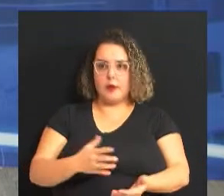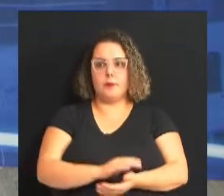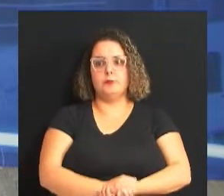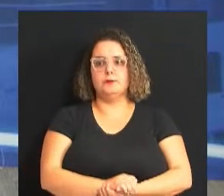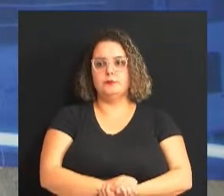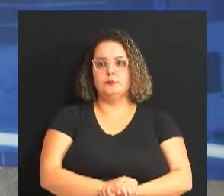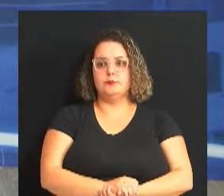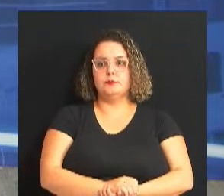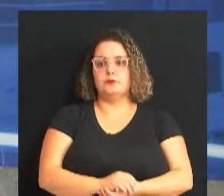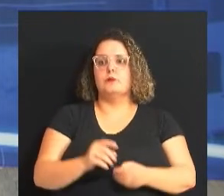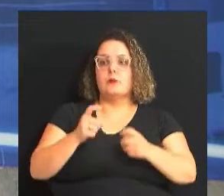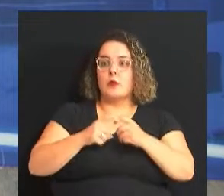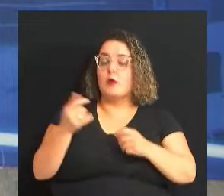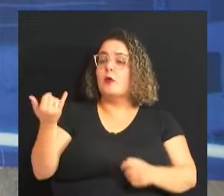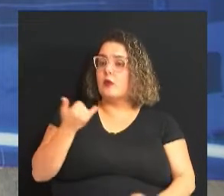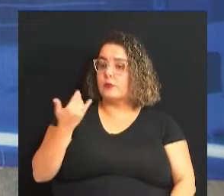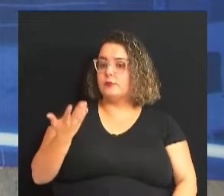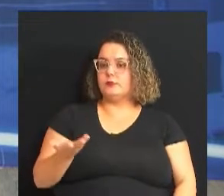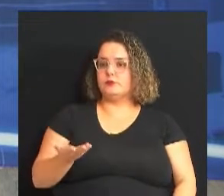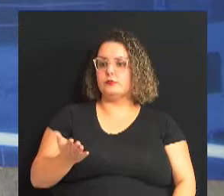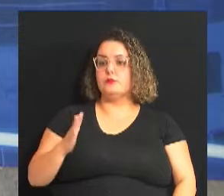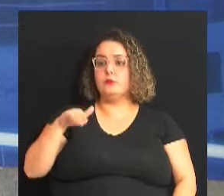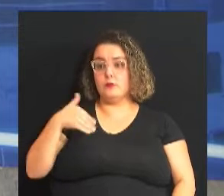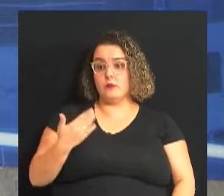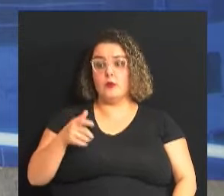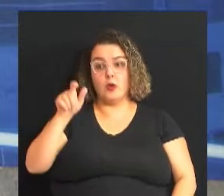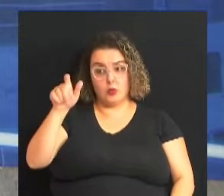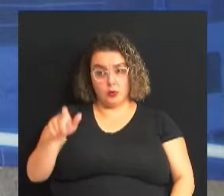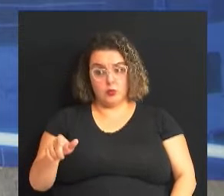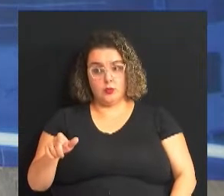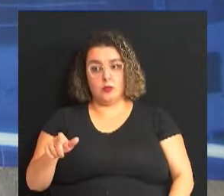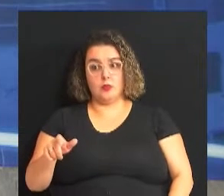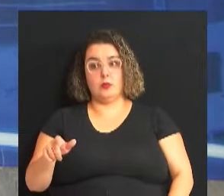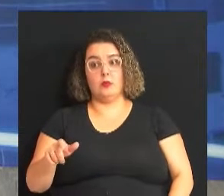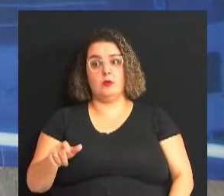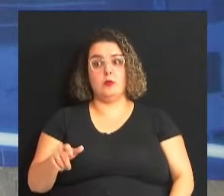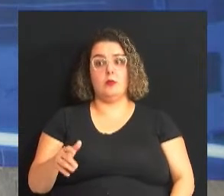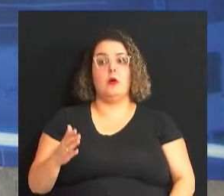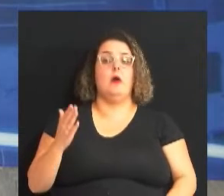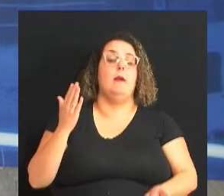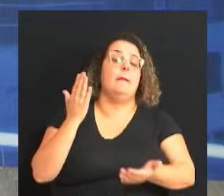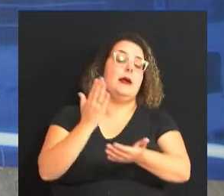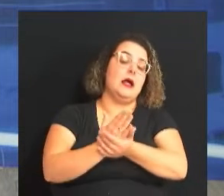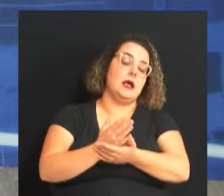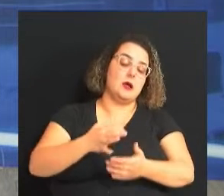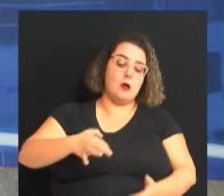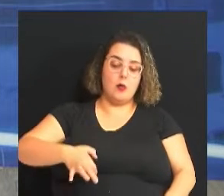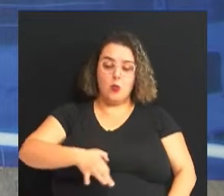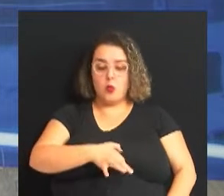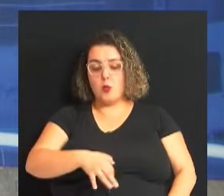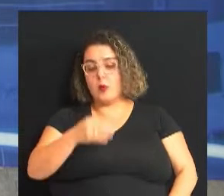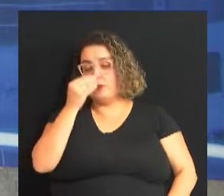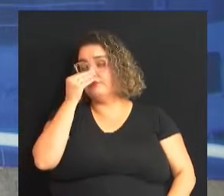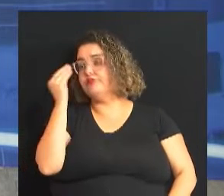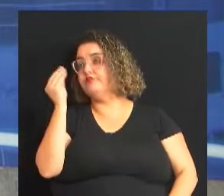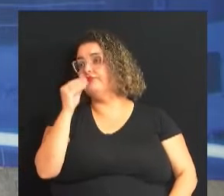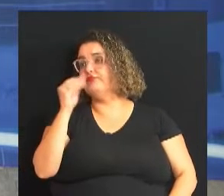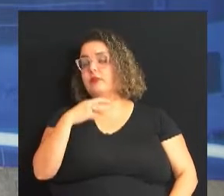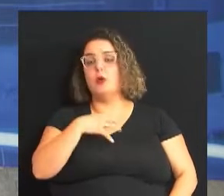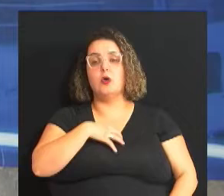me fala uma coisa, quando a pessoa vai deixando de cuidar do intestino, vai ignorando os